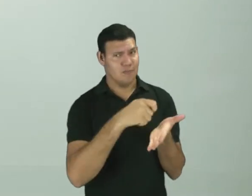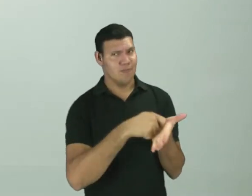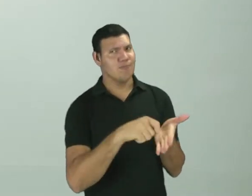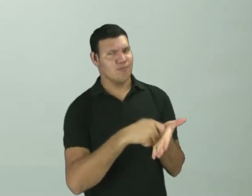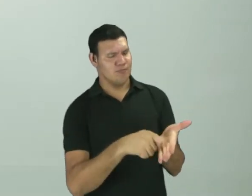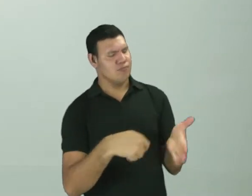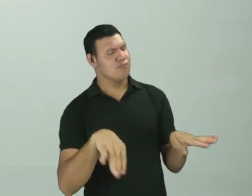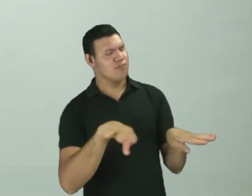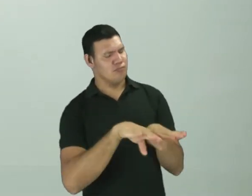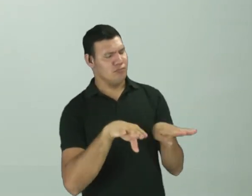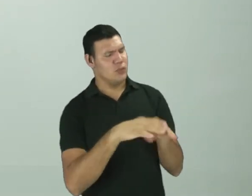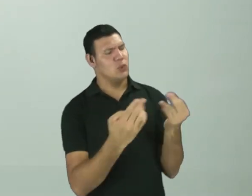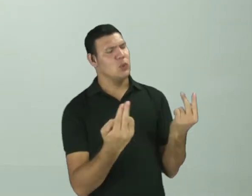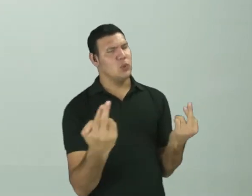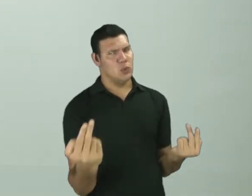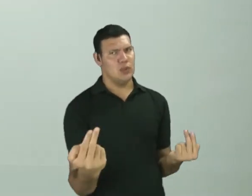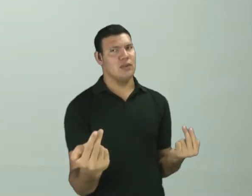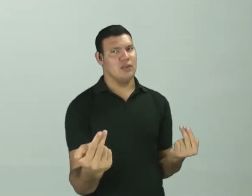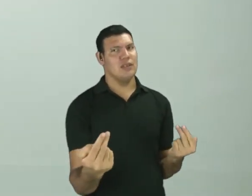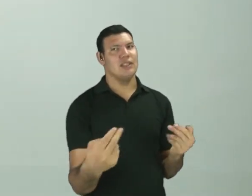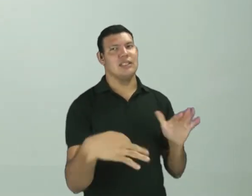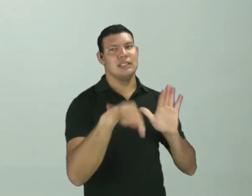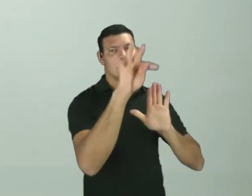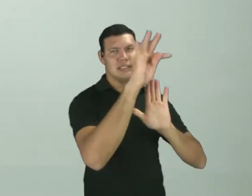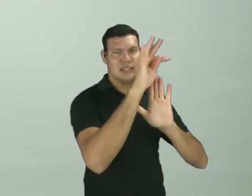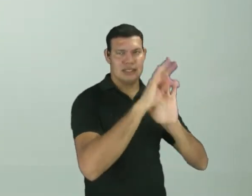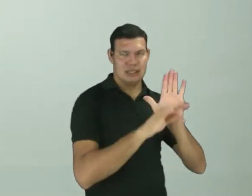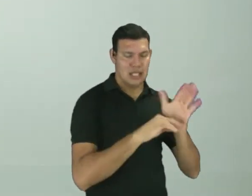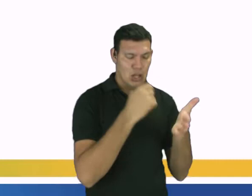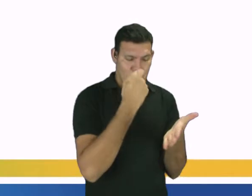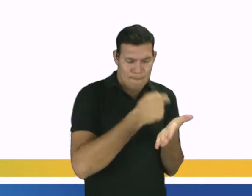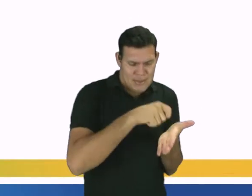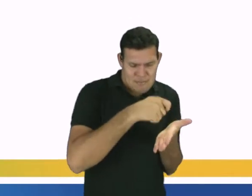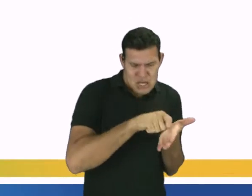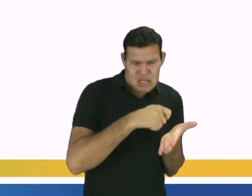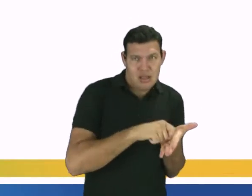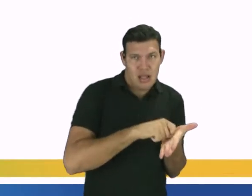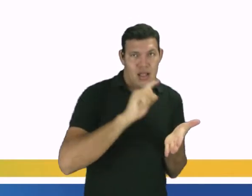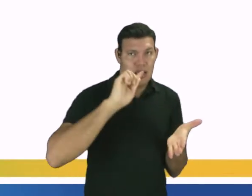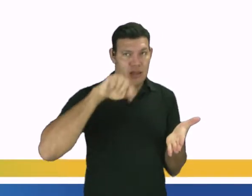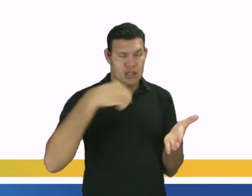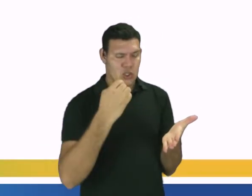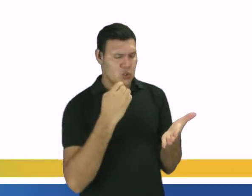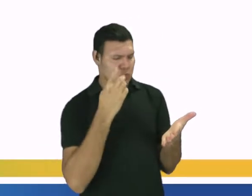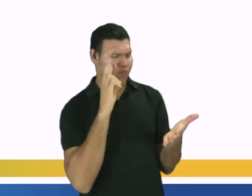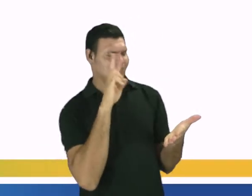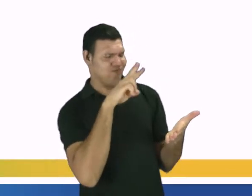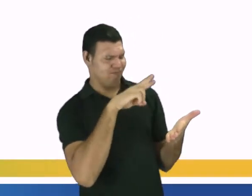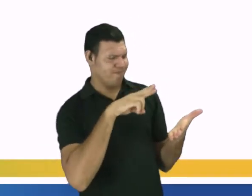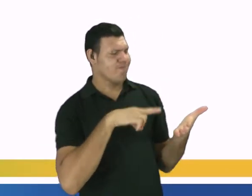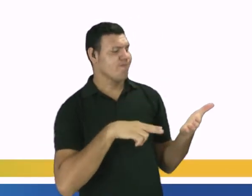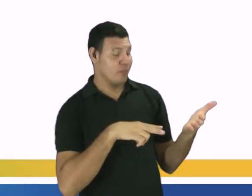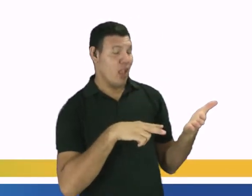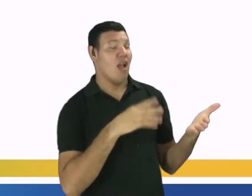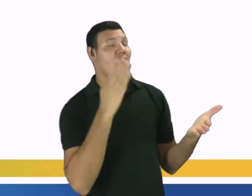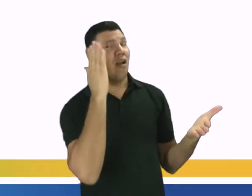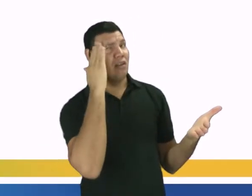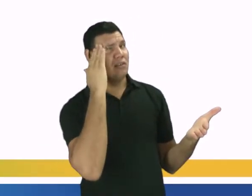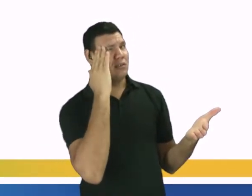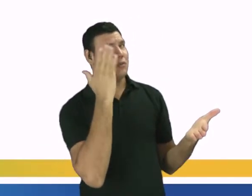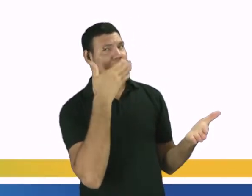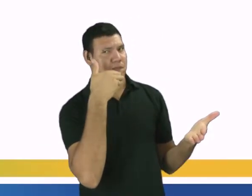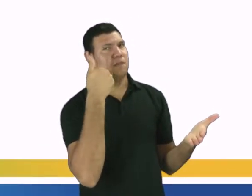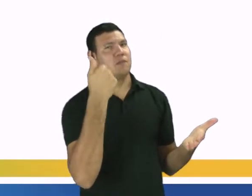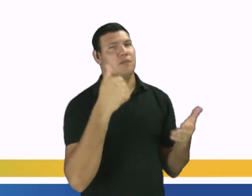revisão básica de um texto. Quando a gente escreve o texto, depois revisa para ver se está tudo bem, certo? Depois de nós observarmos essa leitura